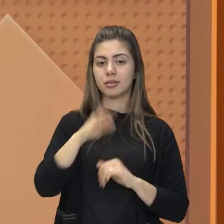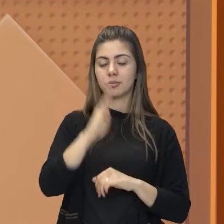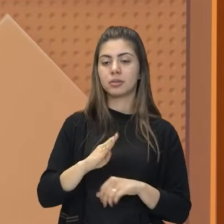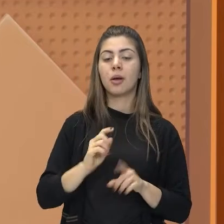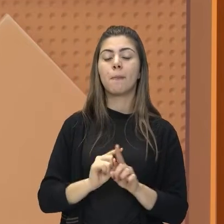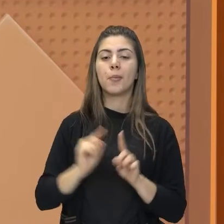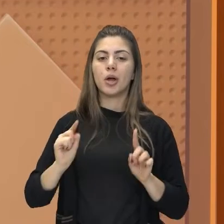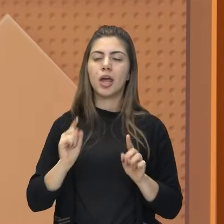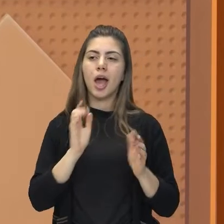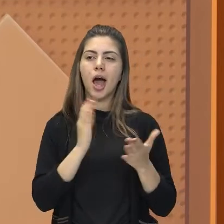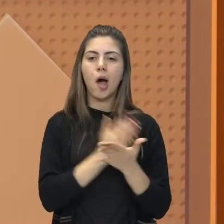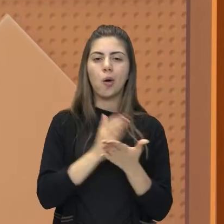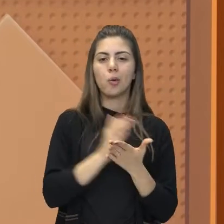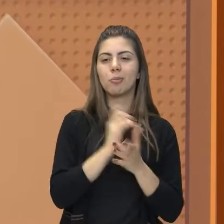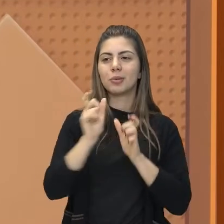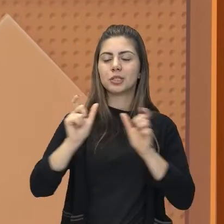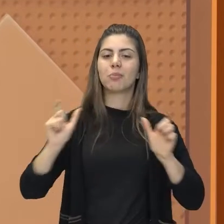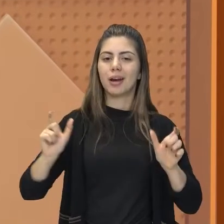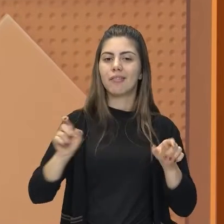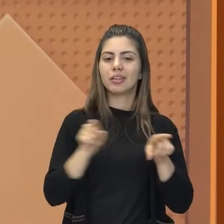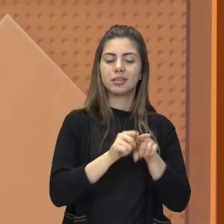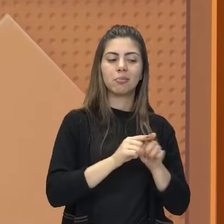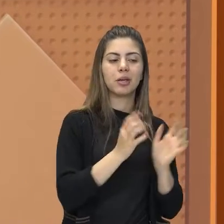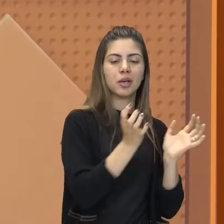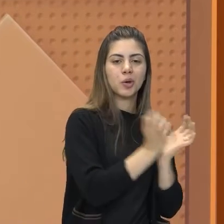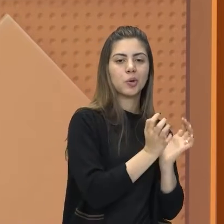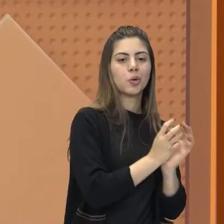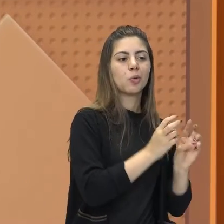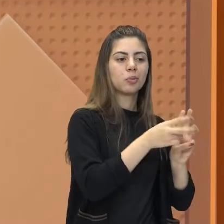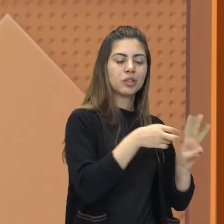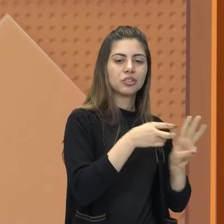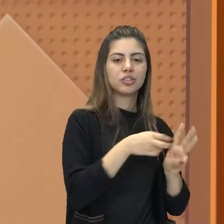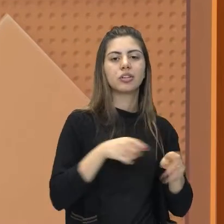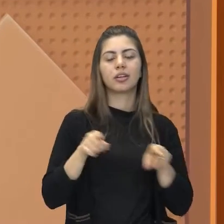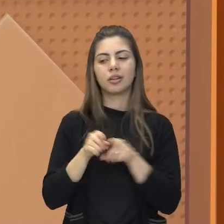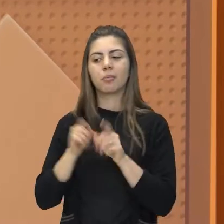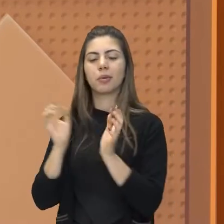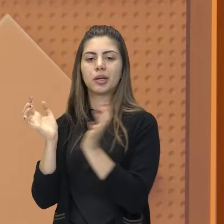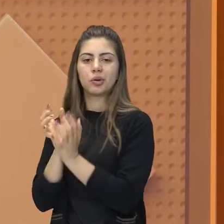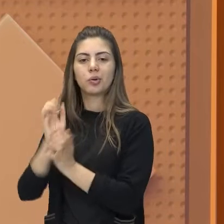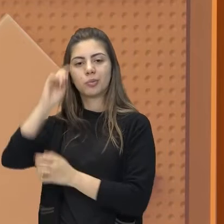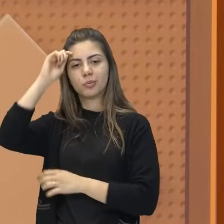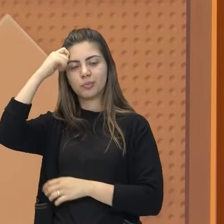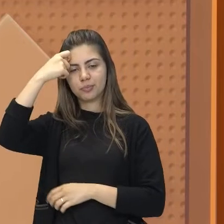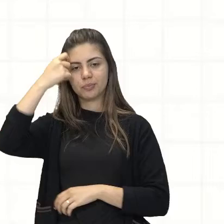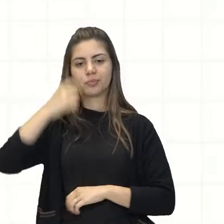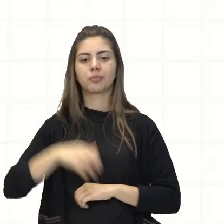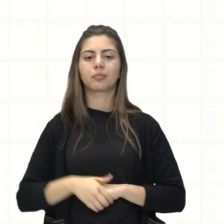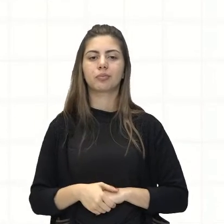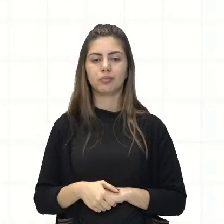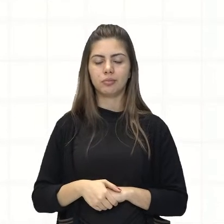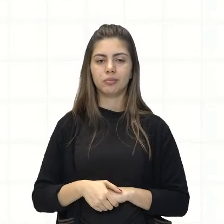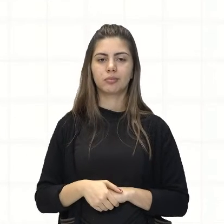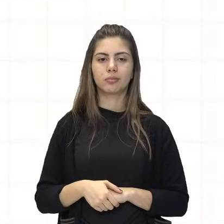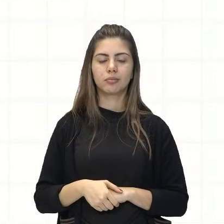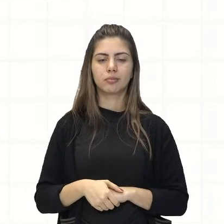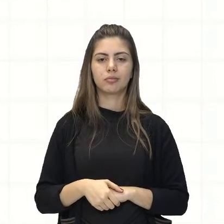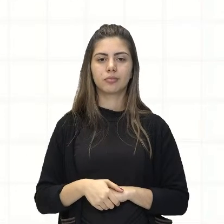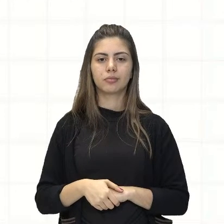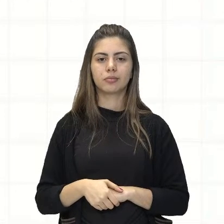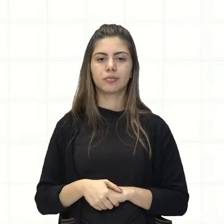expressões oriundos aqui também dos povos indígenas e dos africanos. Então, voltando aqui para a nossa